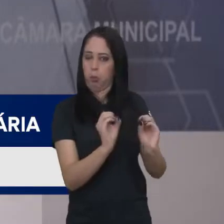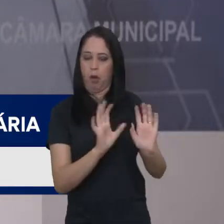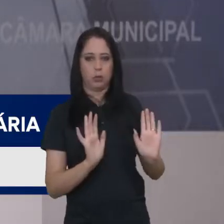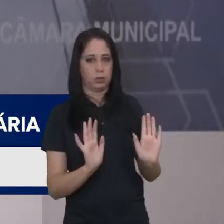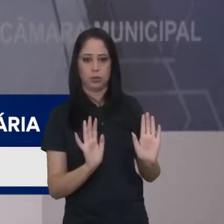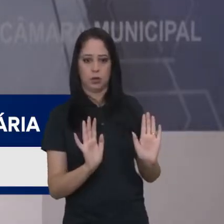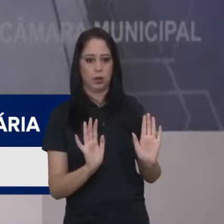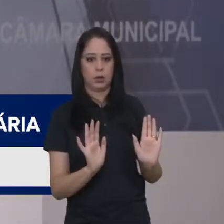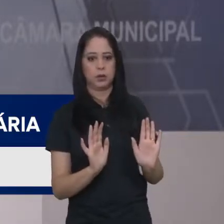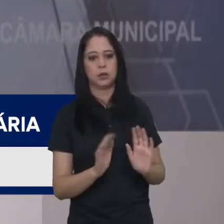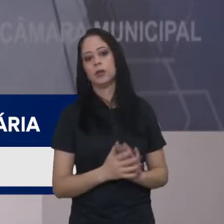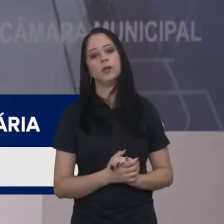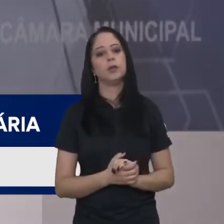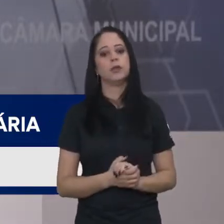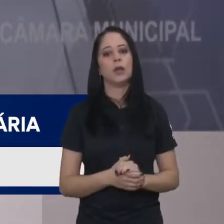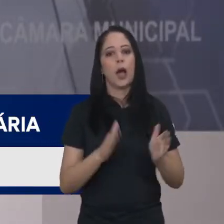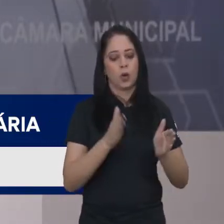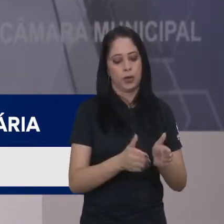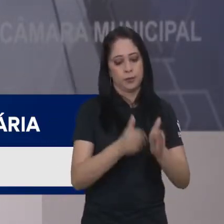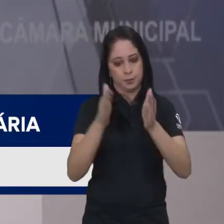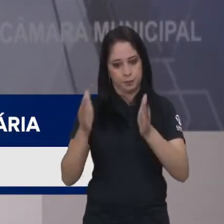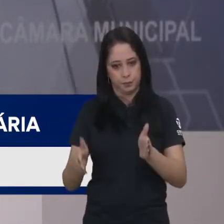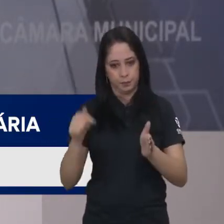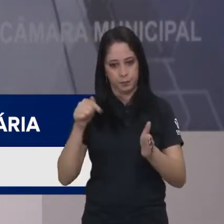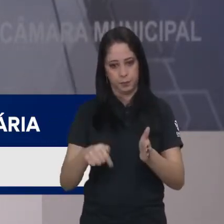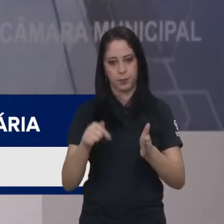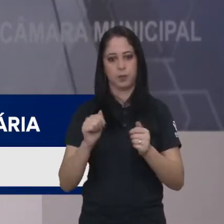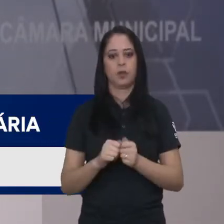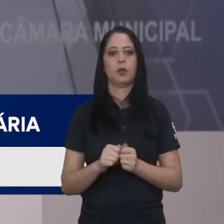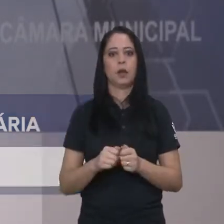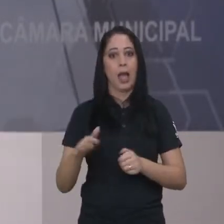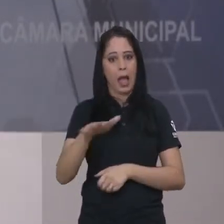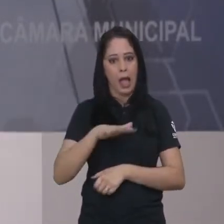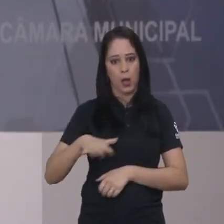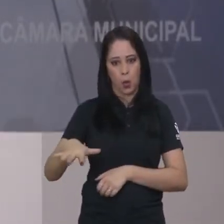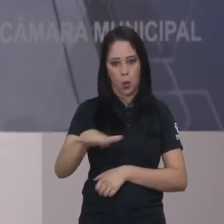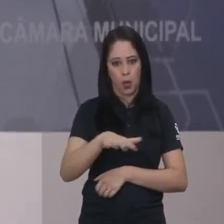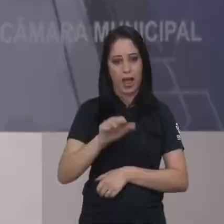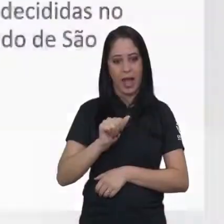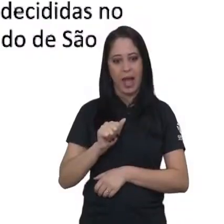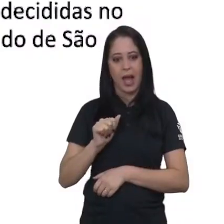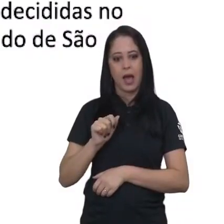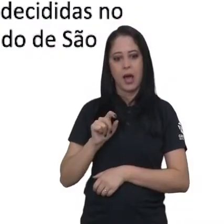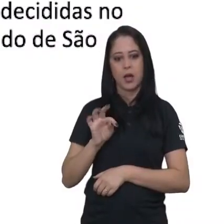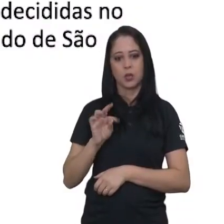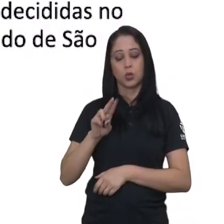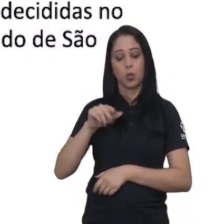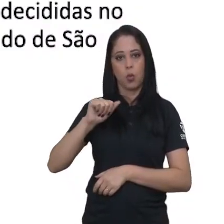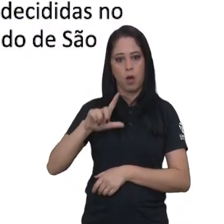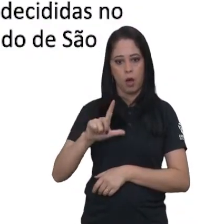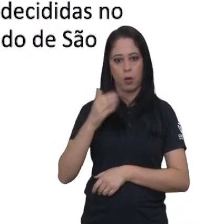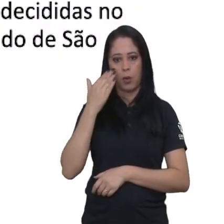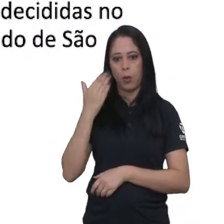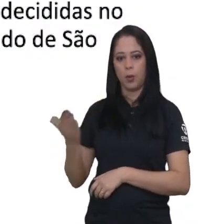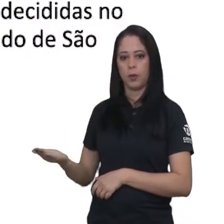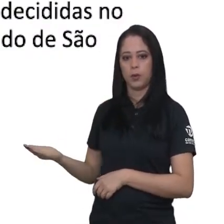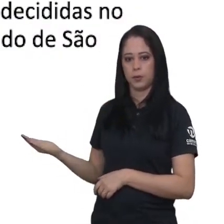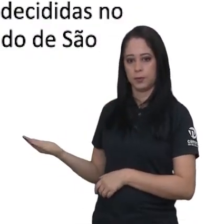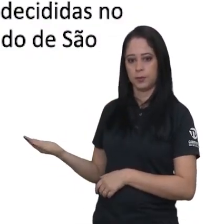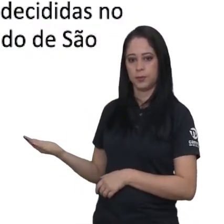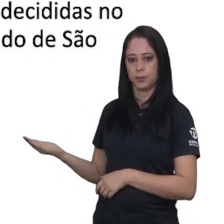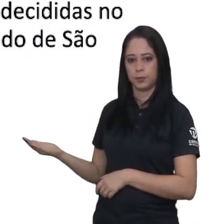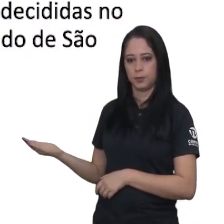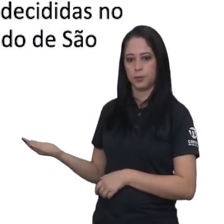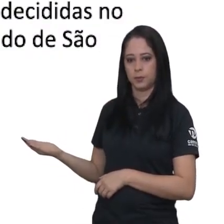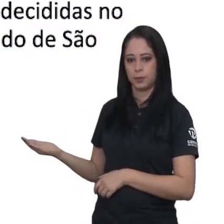não achei, pode ser que eu esteja cometendo injustiça. Bom, agora a segunda parte, é a questão do quadro atual. A gente tem, hoje, pelo nosso plano diretor,